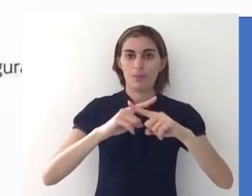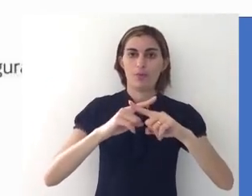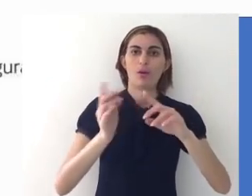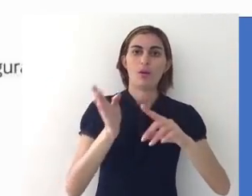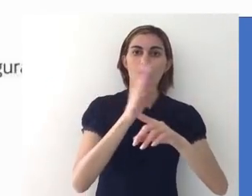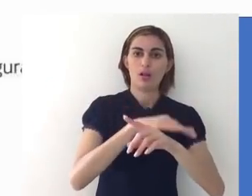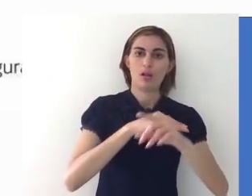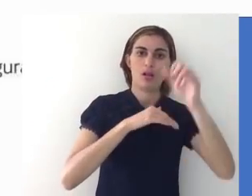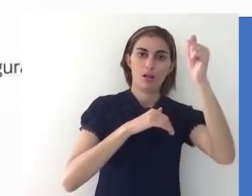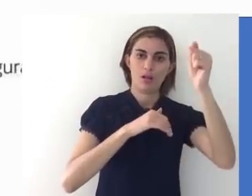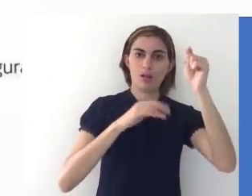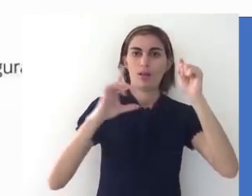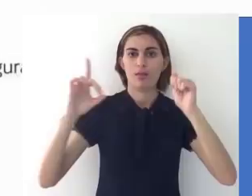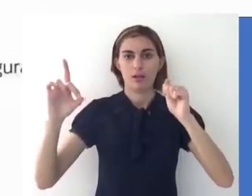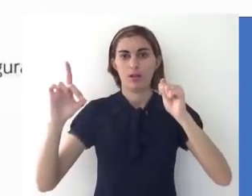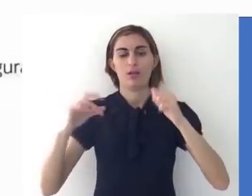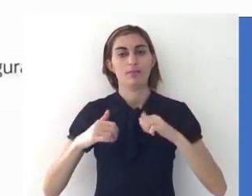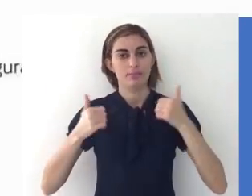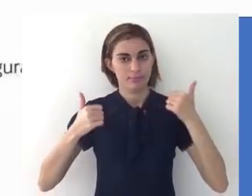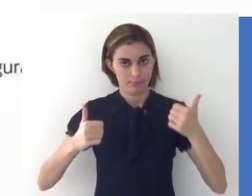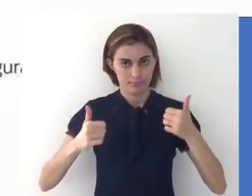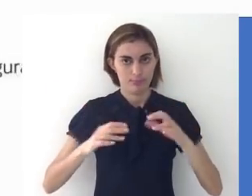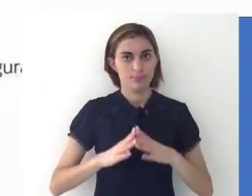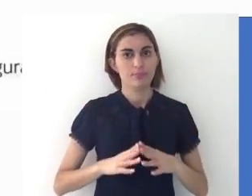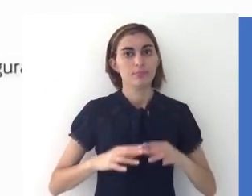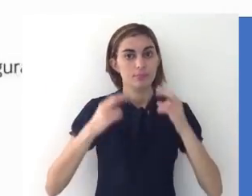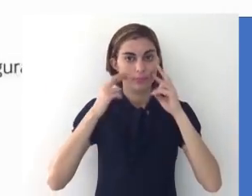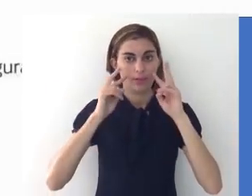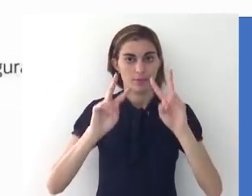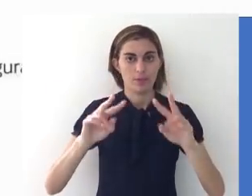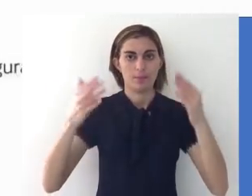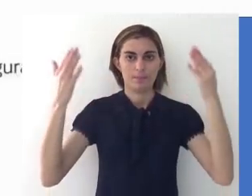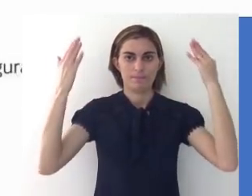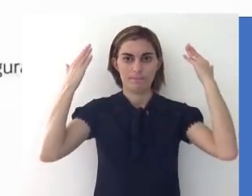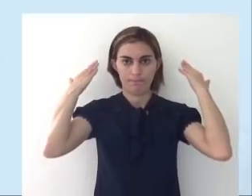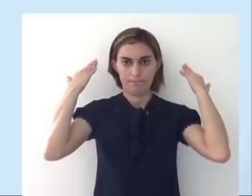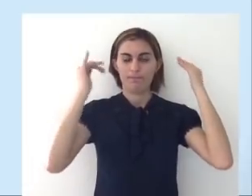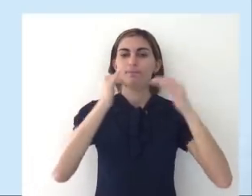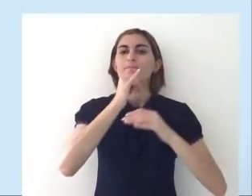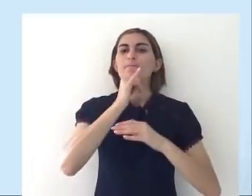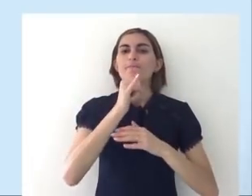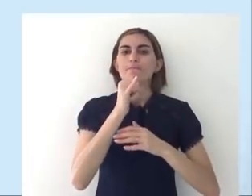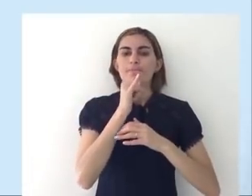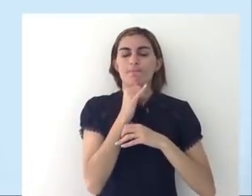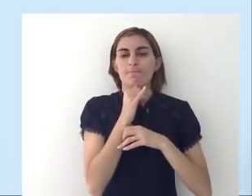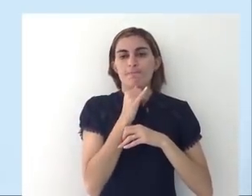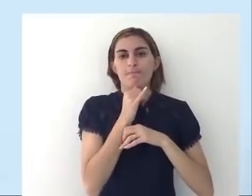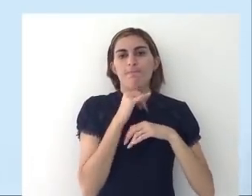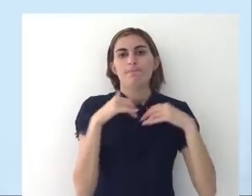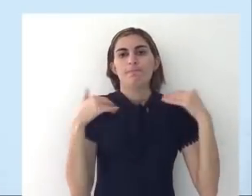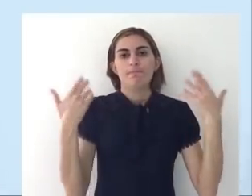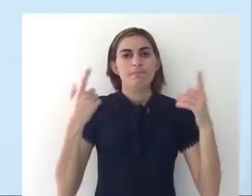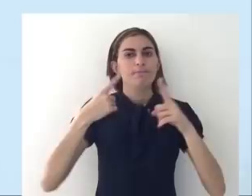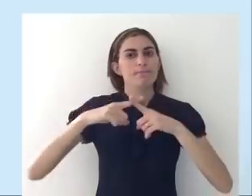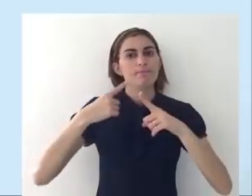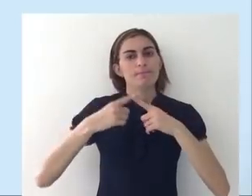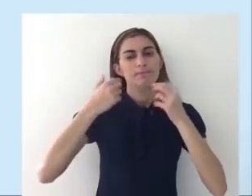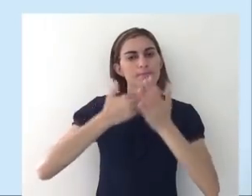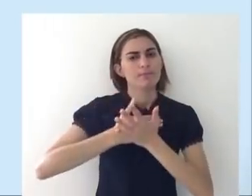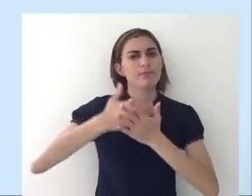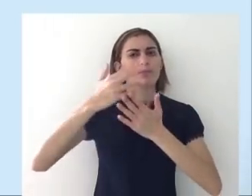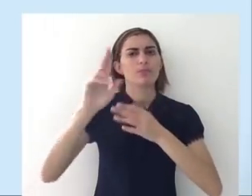lado CB, é oposto ao lado AD. Beleza? Então, acompanha aqui um